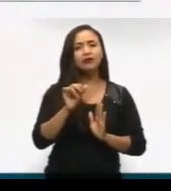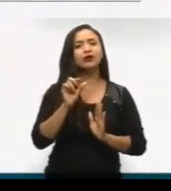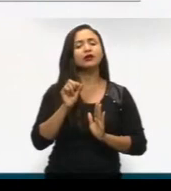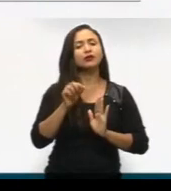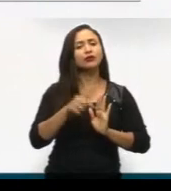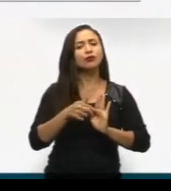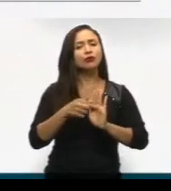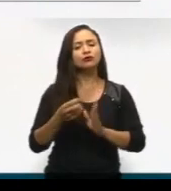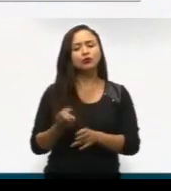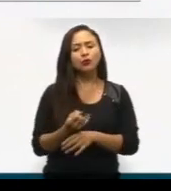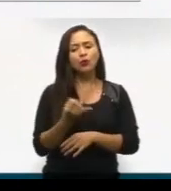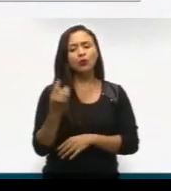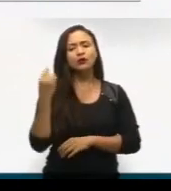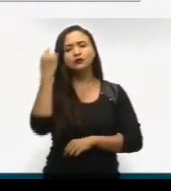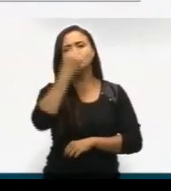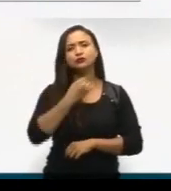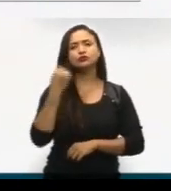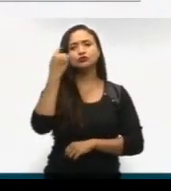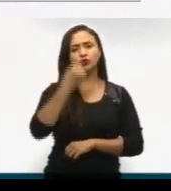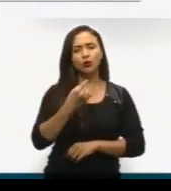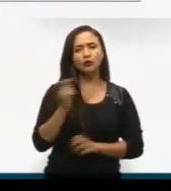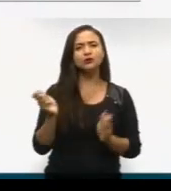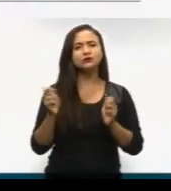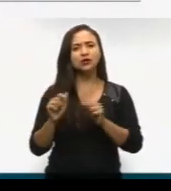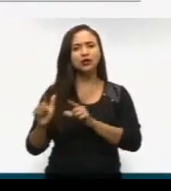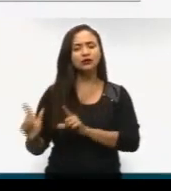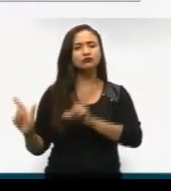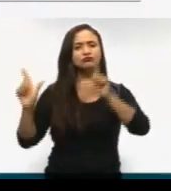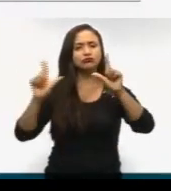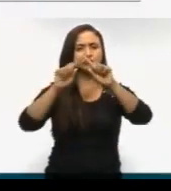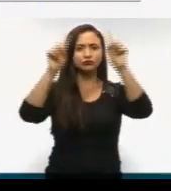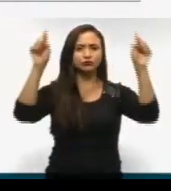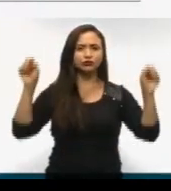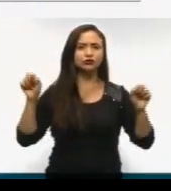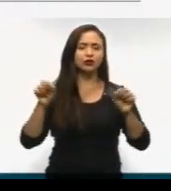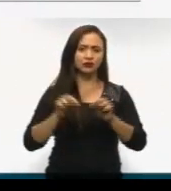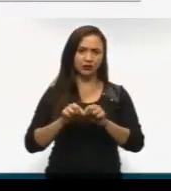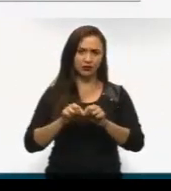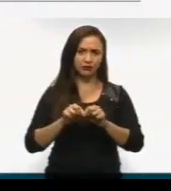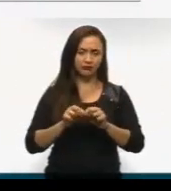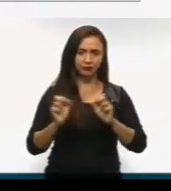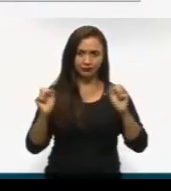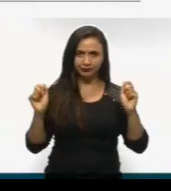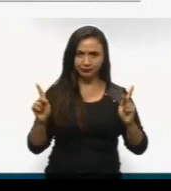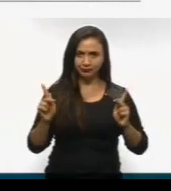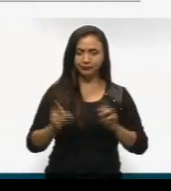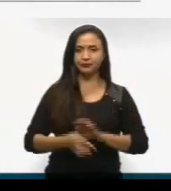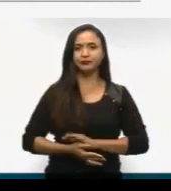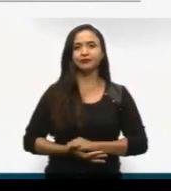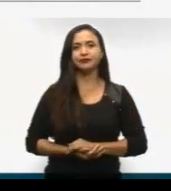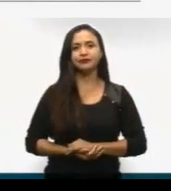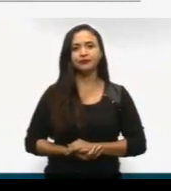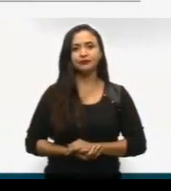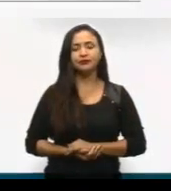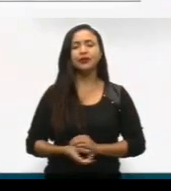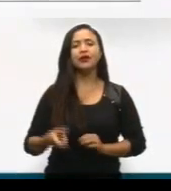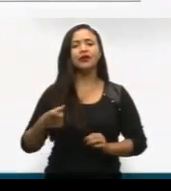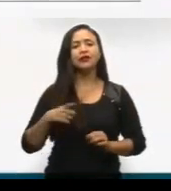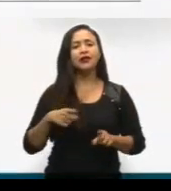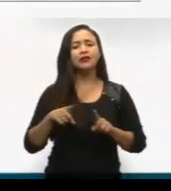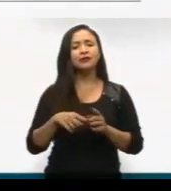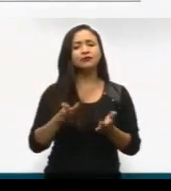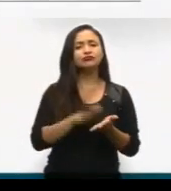apresentar quantas horas leva para assentar um metro quadrado dessa janela. Ok? Argamassa,